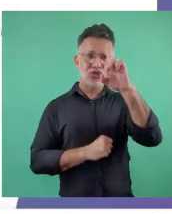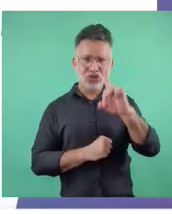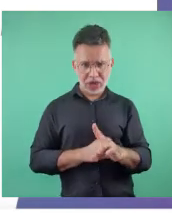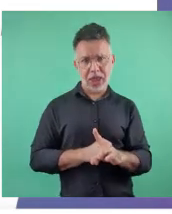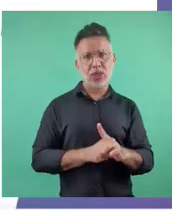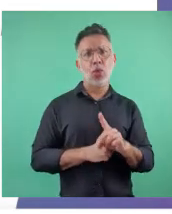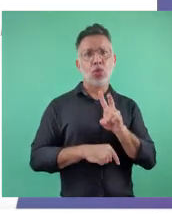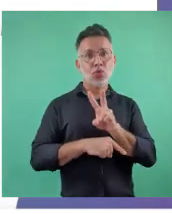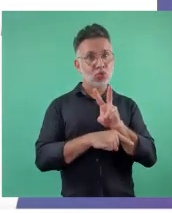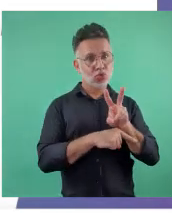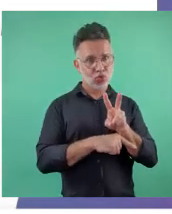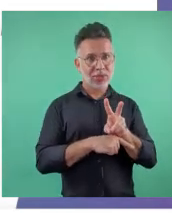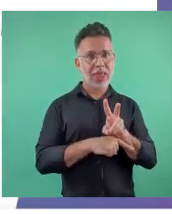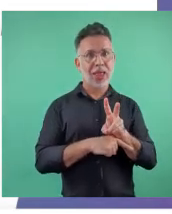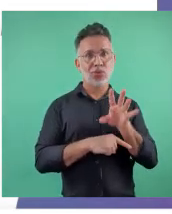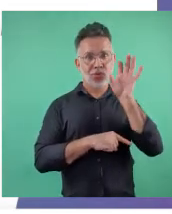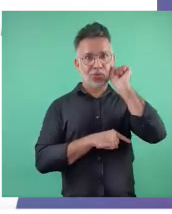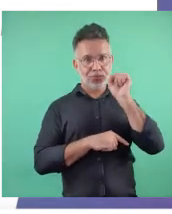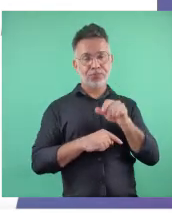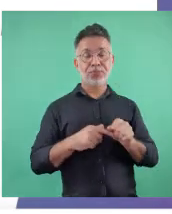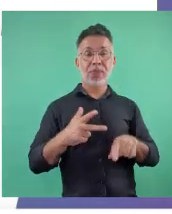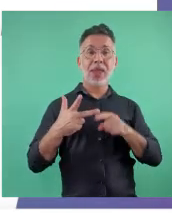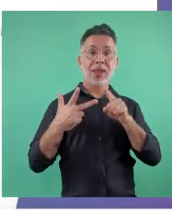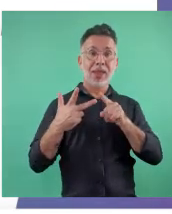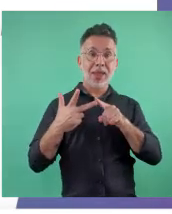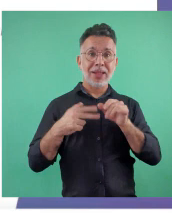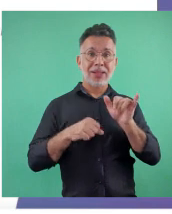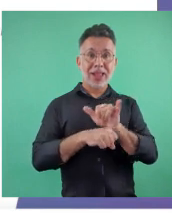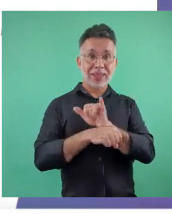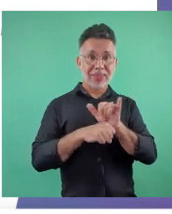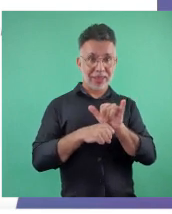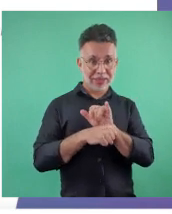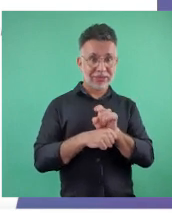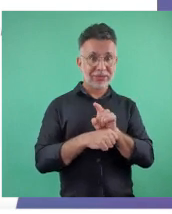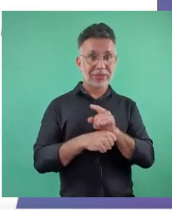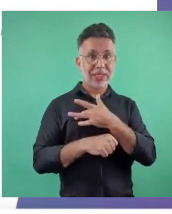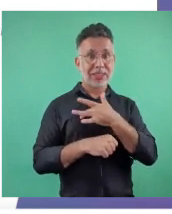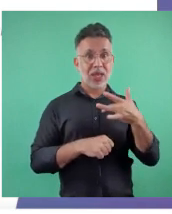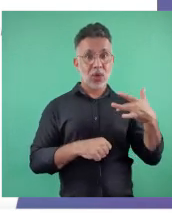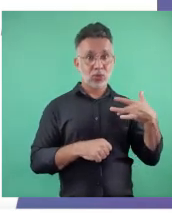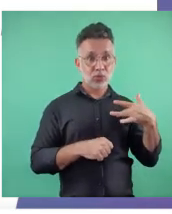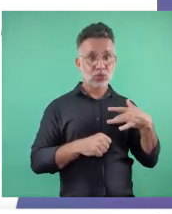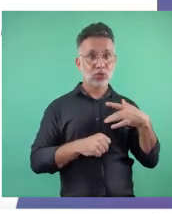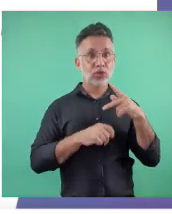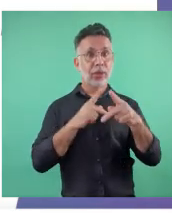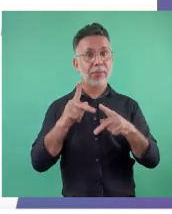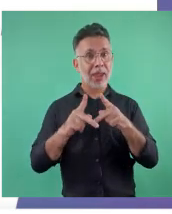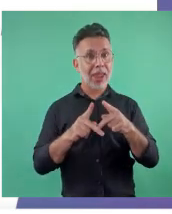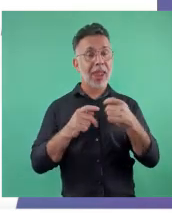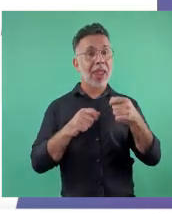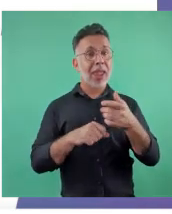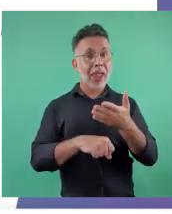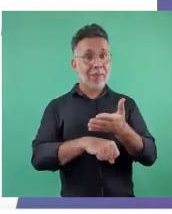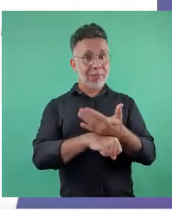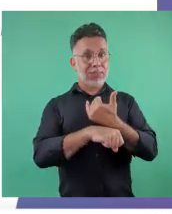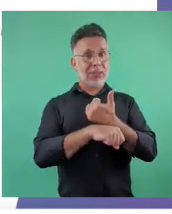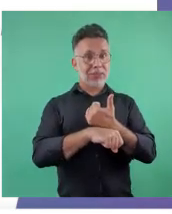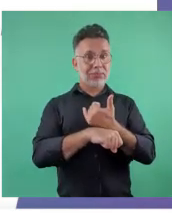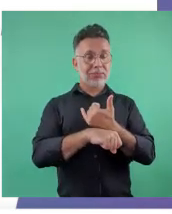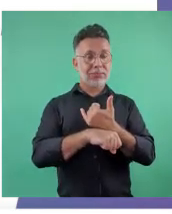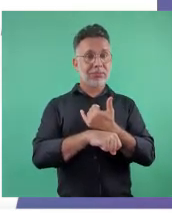a todos têm o direito dos cuidados auditivos. Estratégias de saúde pública devem incluir